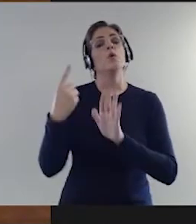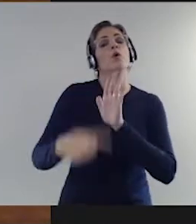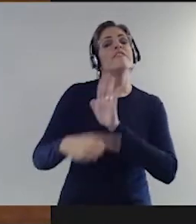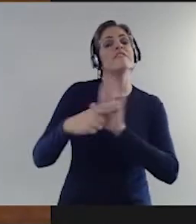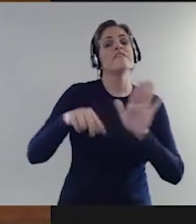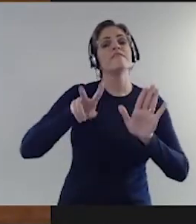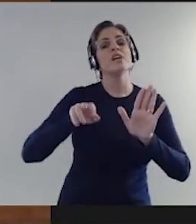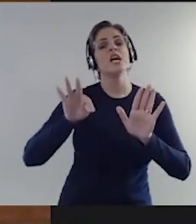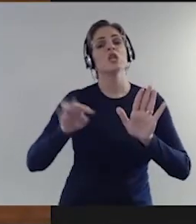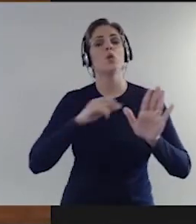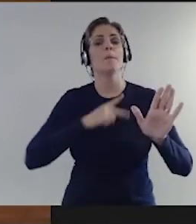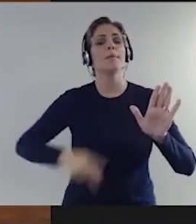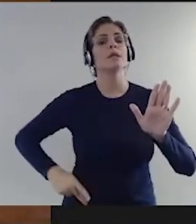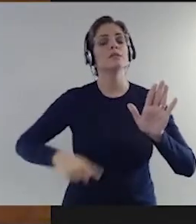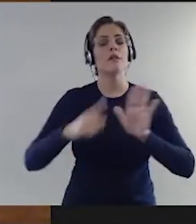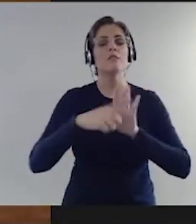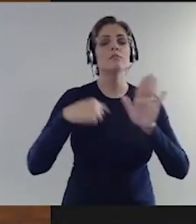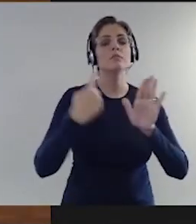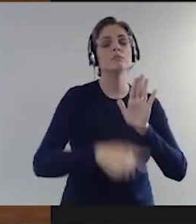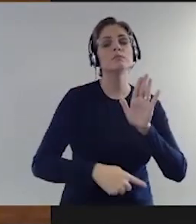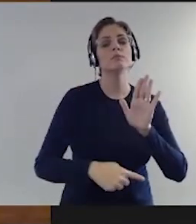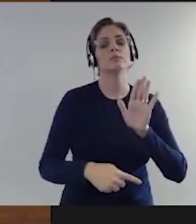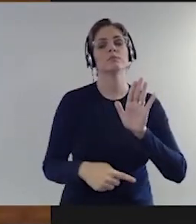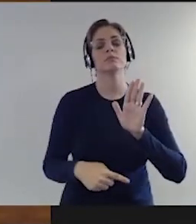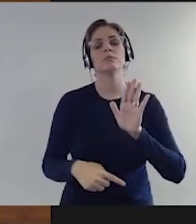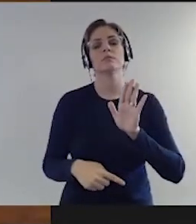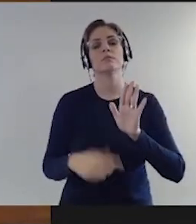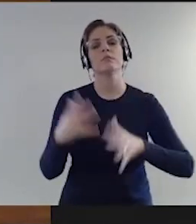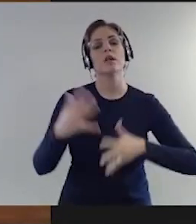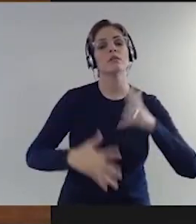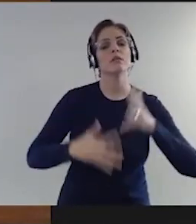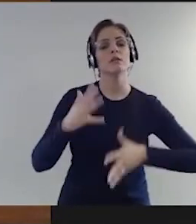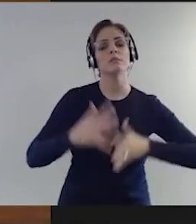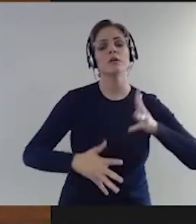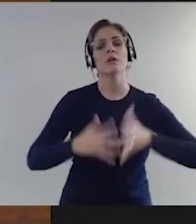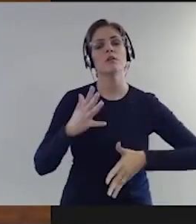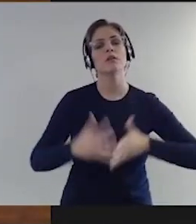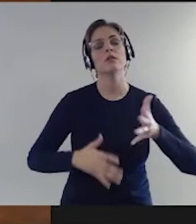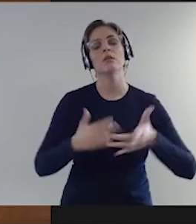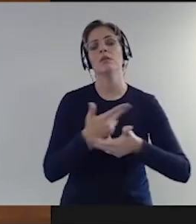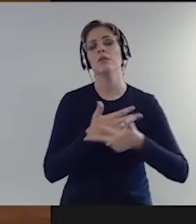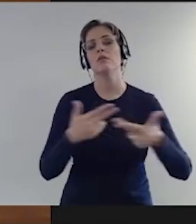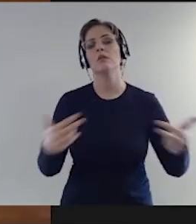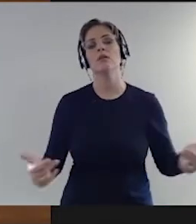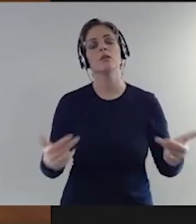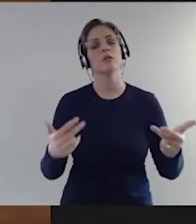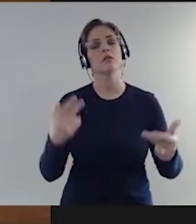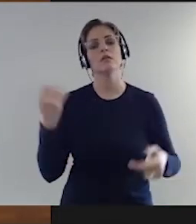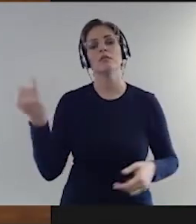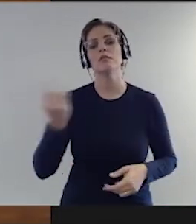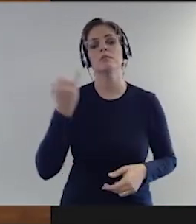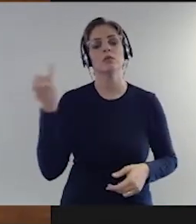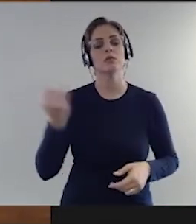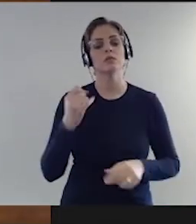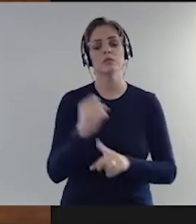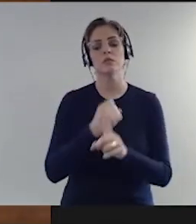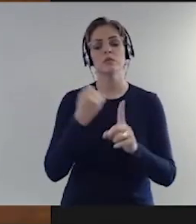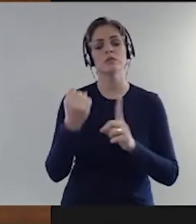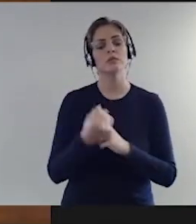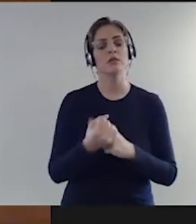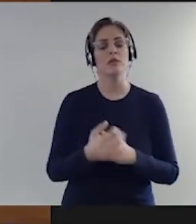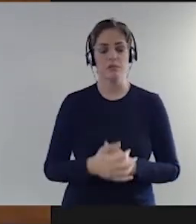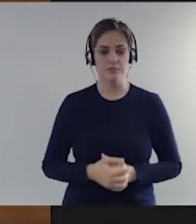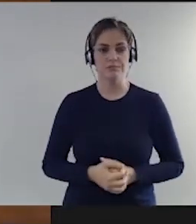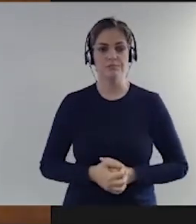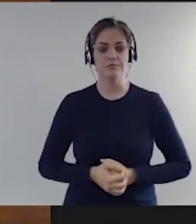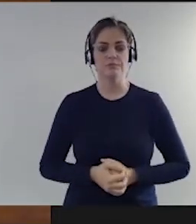da Presidência da República e que impediram que algumas questões de grande impacto social fossem